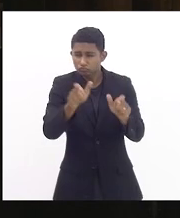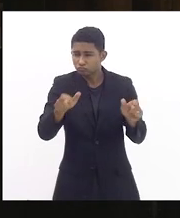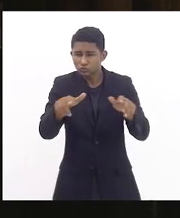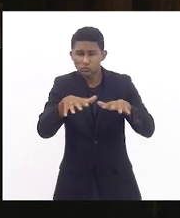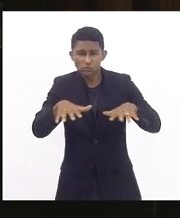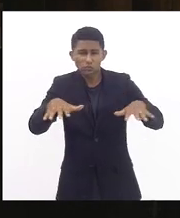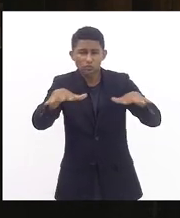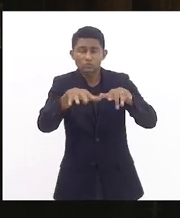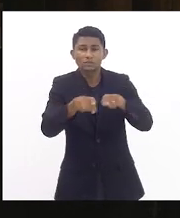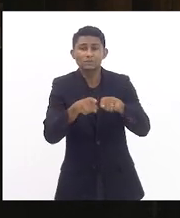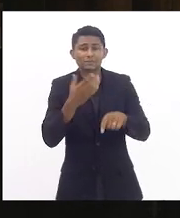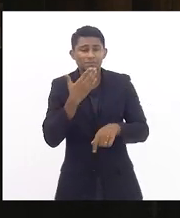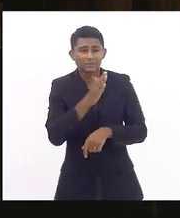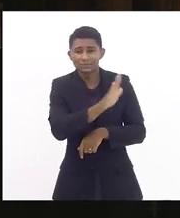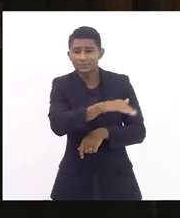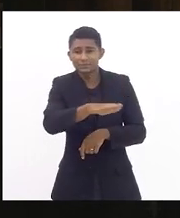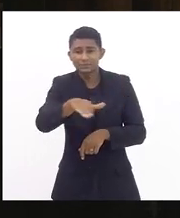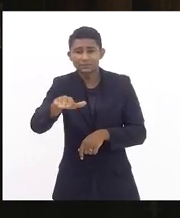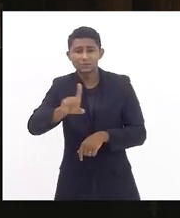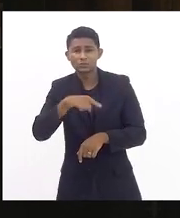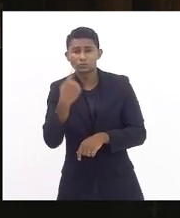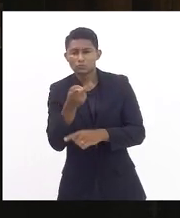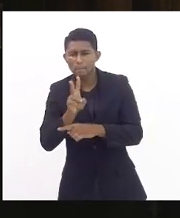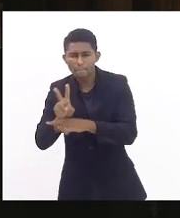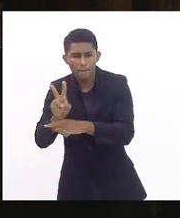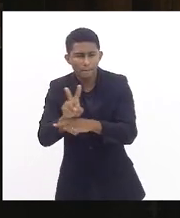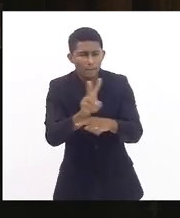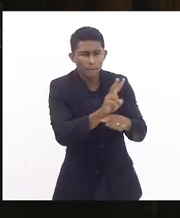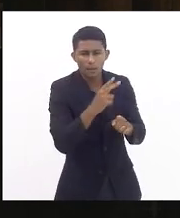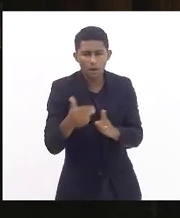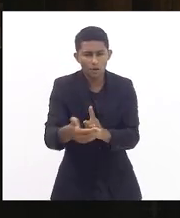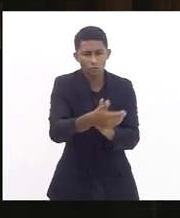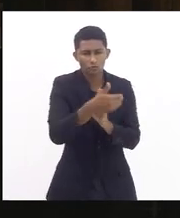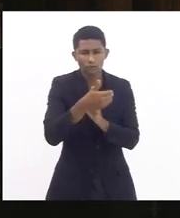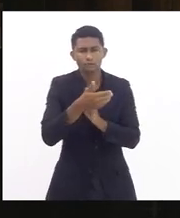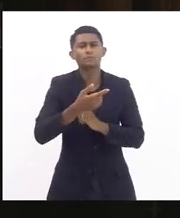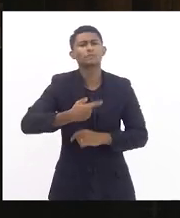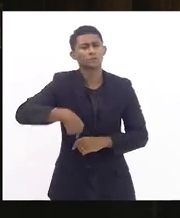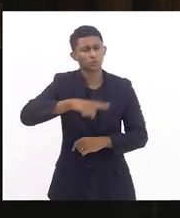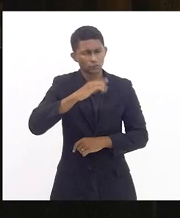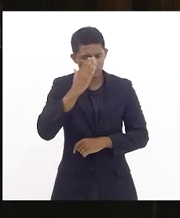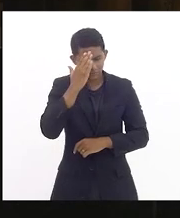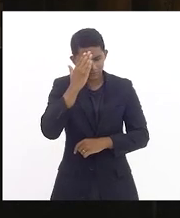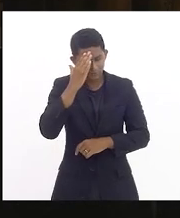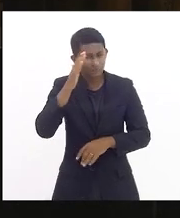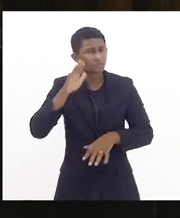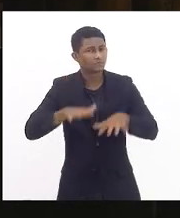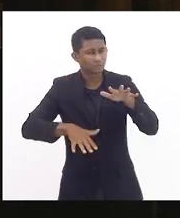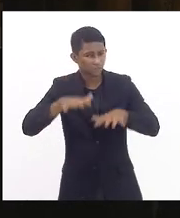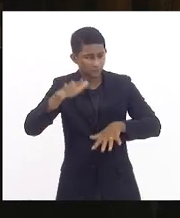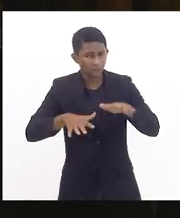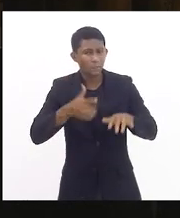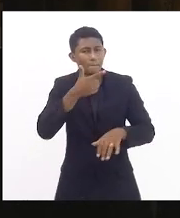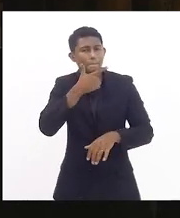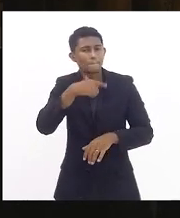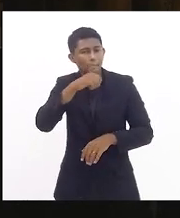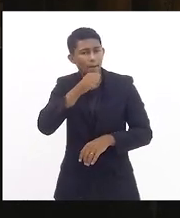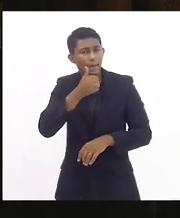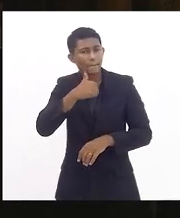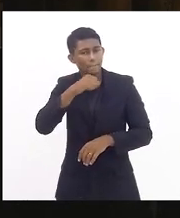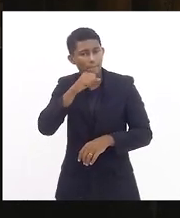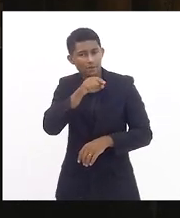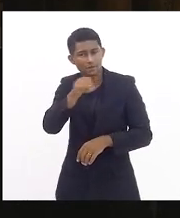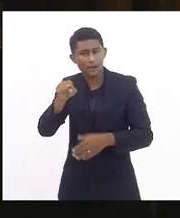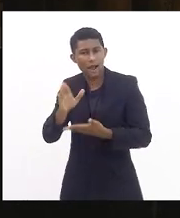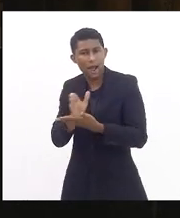que existem muitos pais que ficam refém de alguns ensinos e refém,